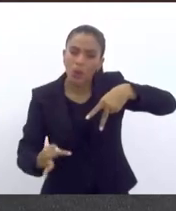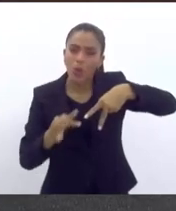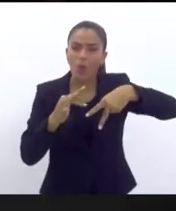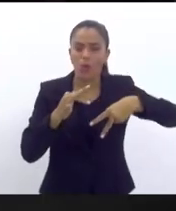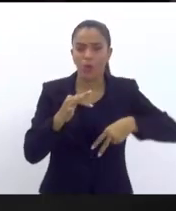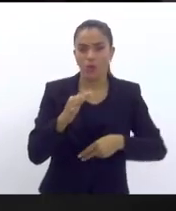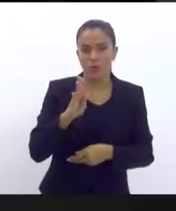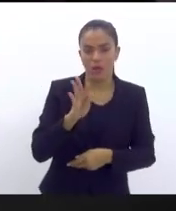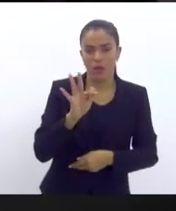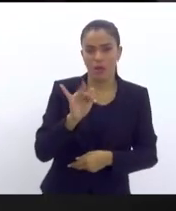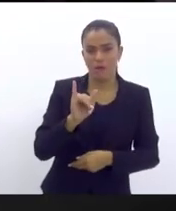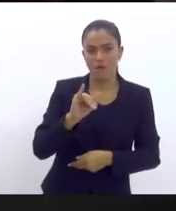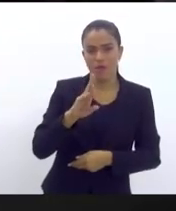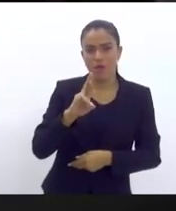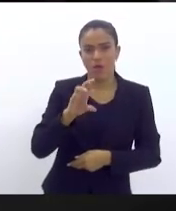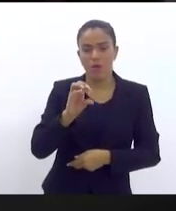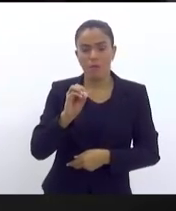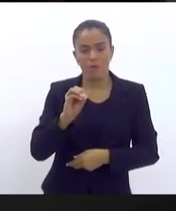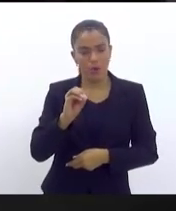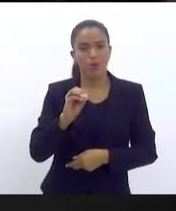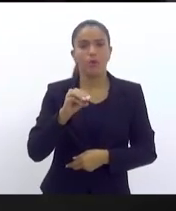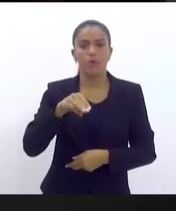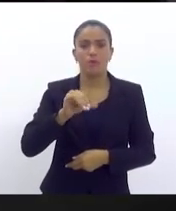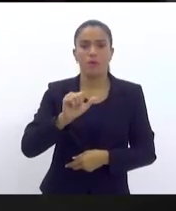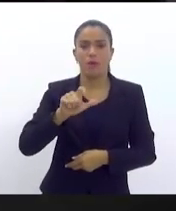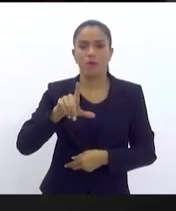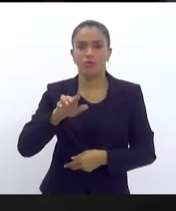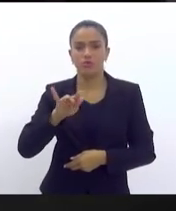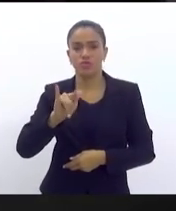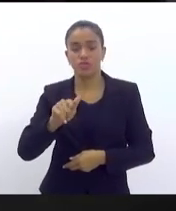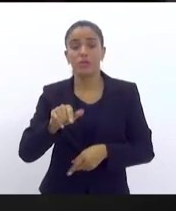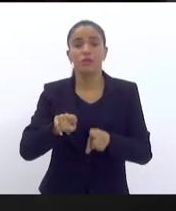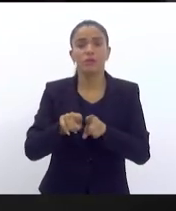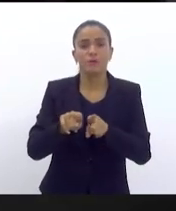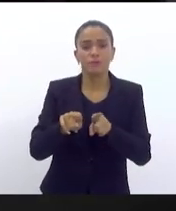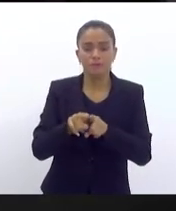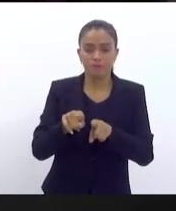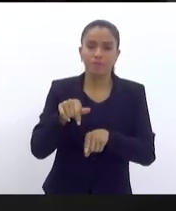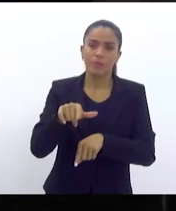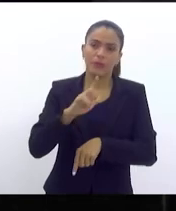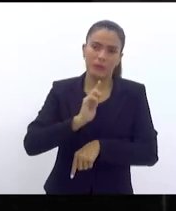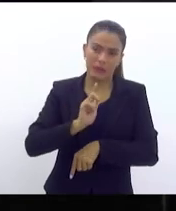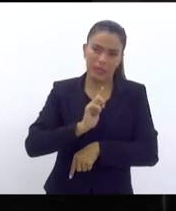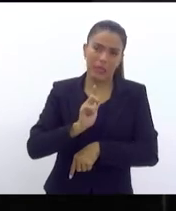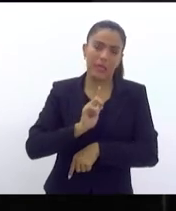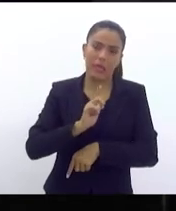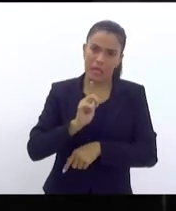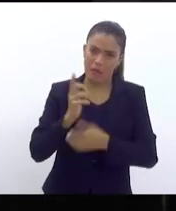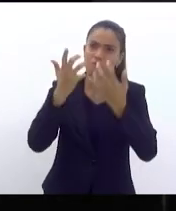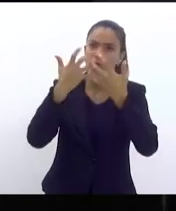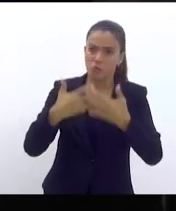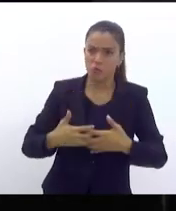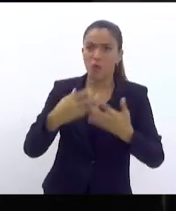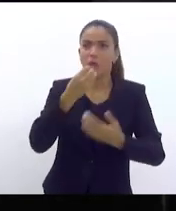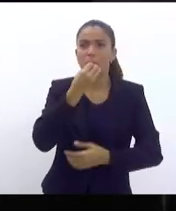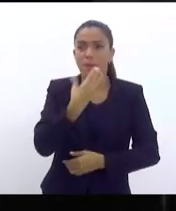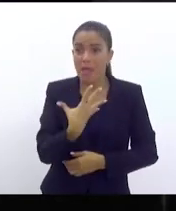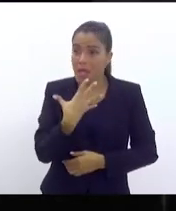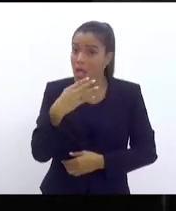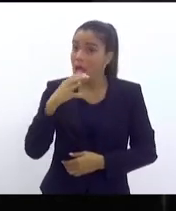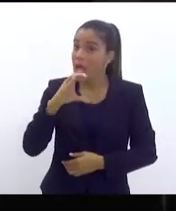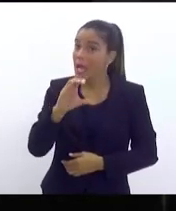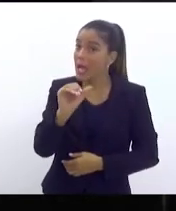tratamento do câncer terminal e tem estudos andando que mostram realmente a efetividade dos canabóide do